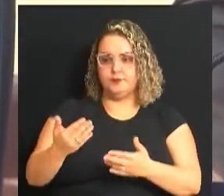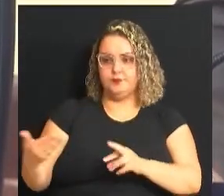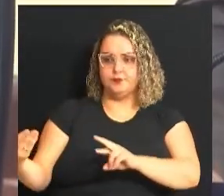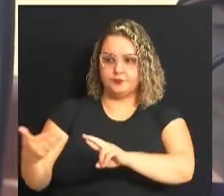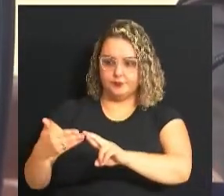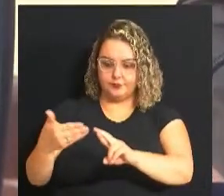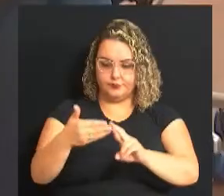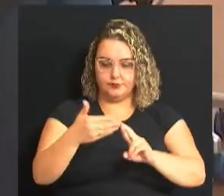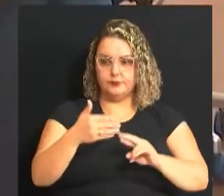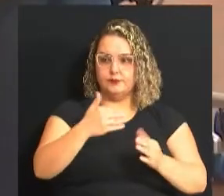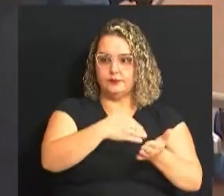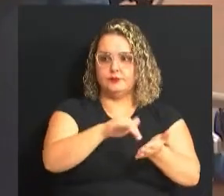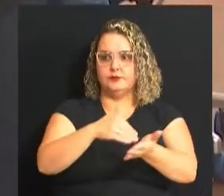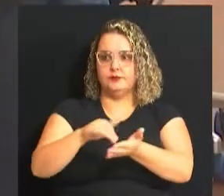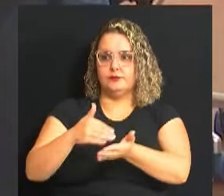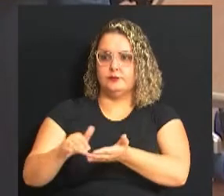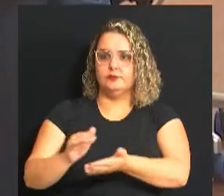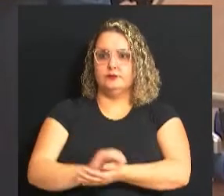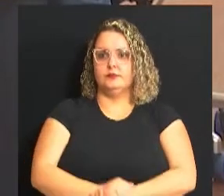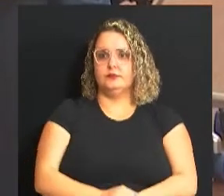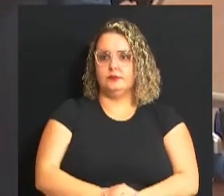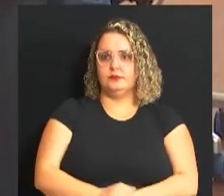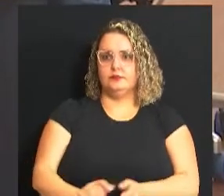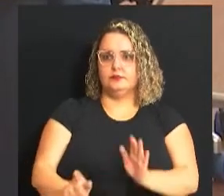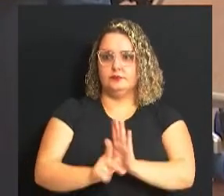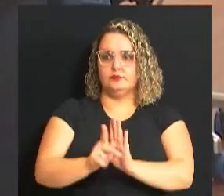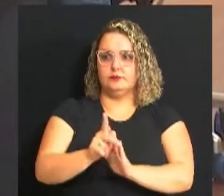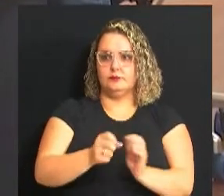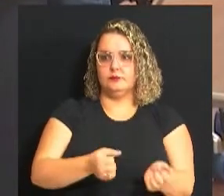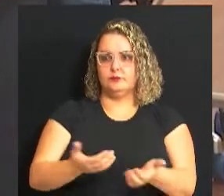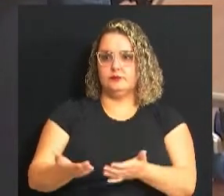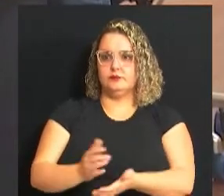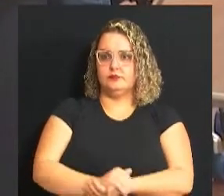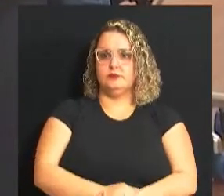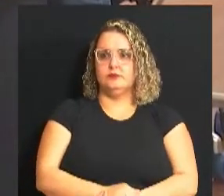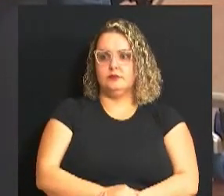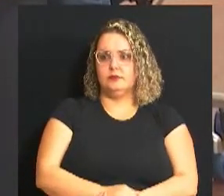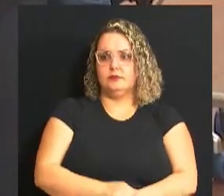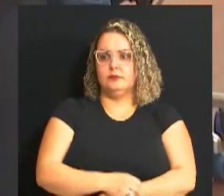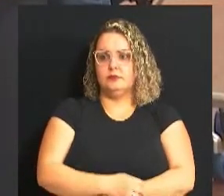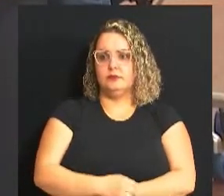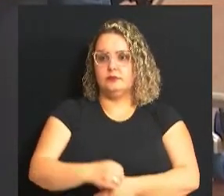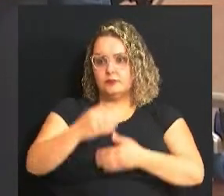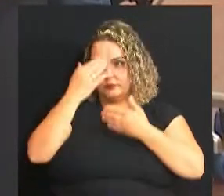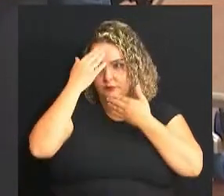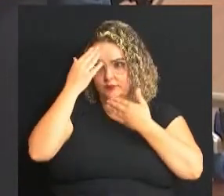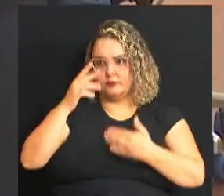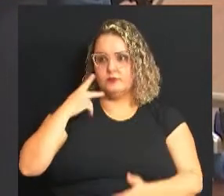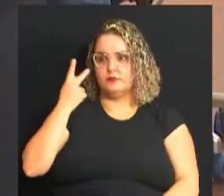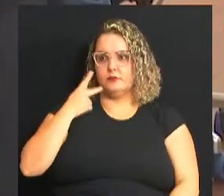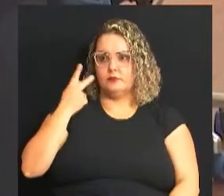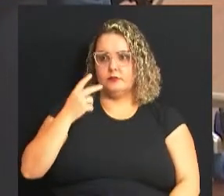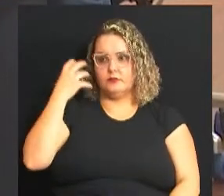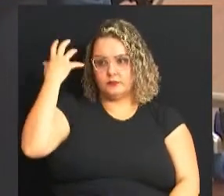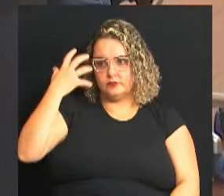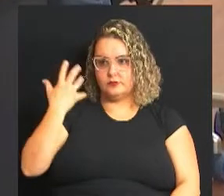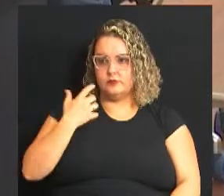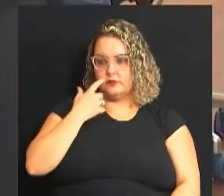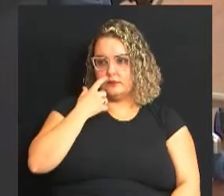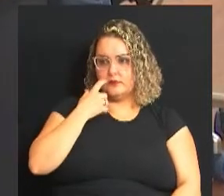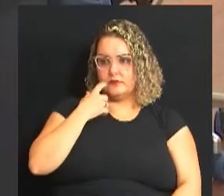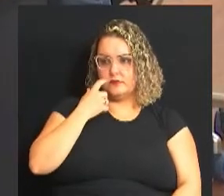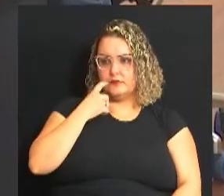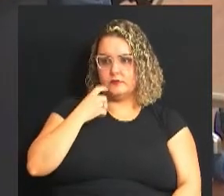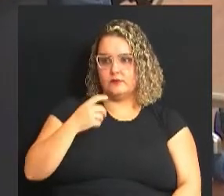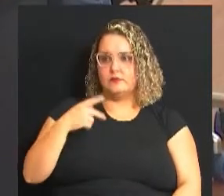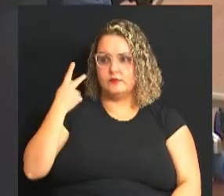da secretaria pelos projetos apresentados. Muito obrigado, vereadora Guida Calisto. Queria passar a palavra ao